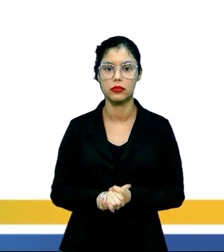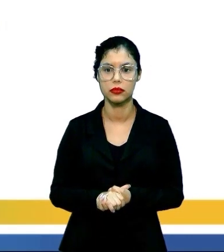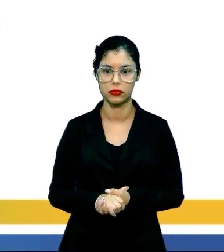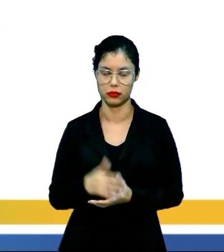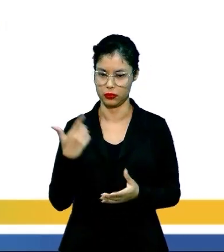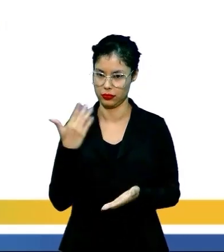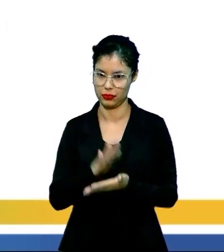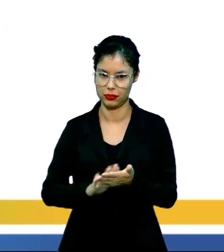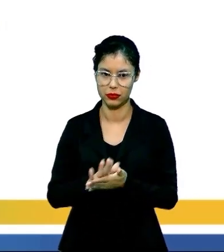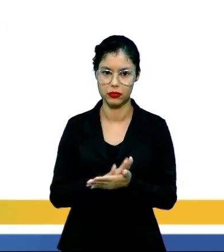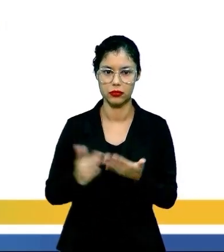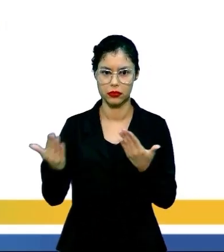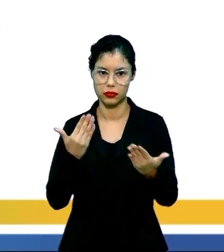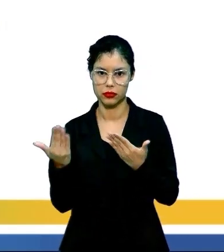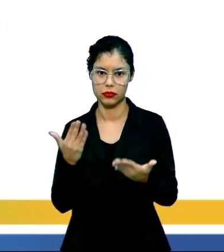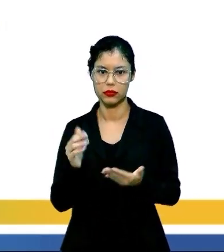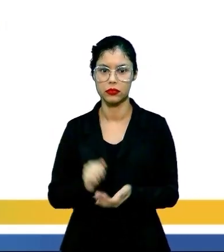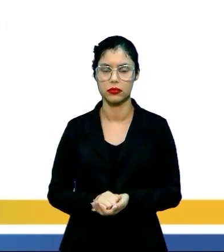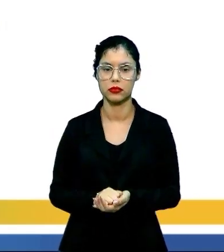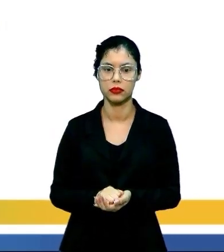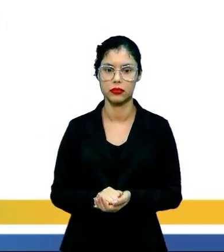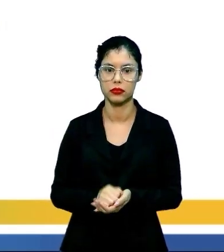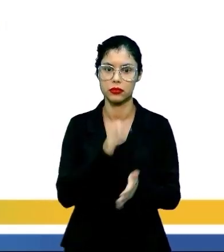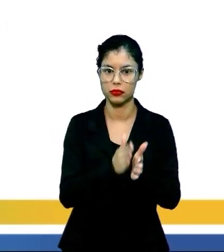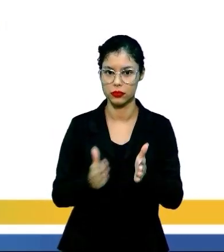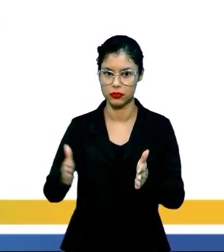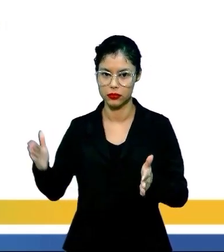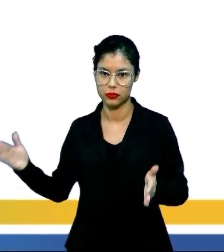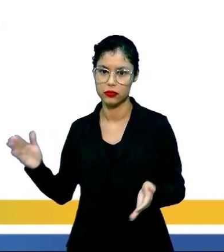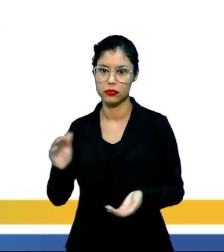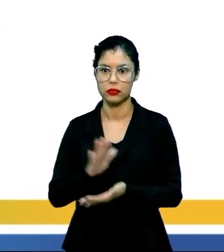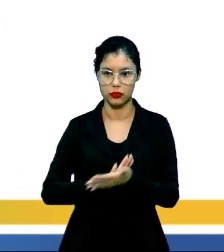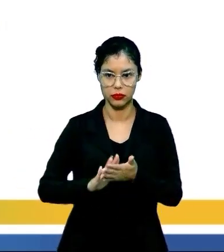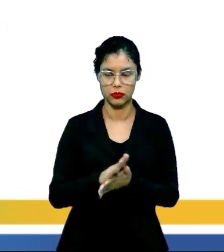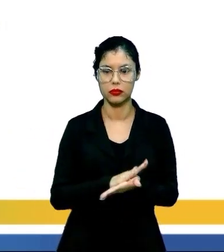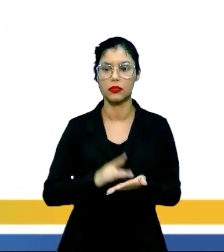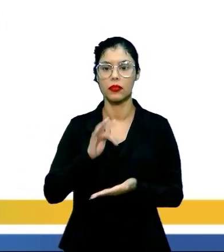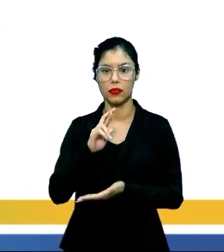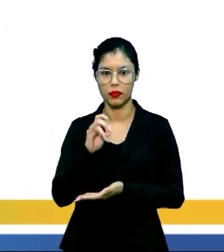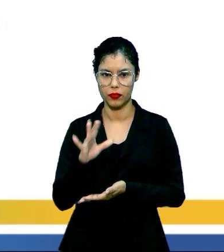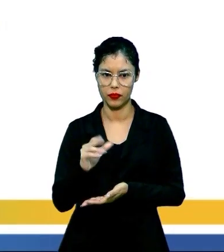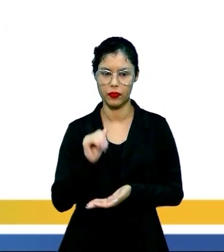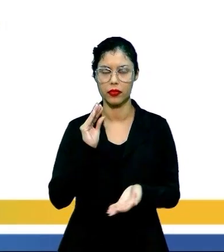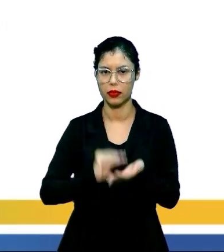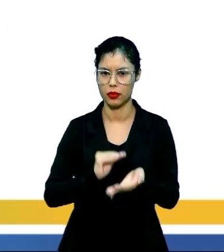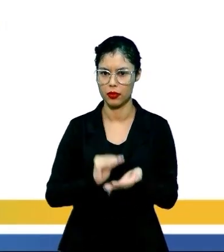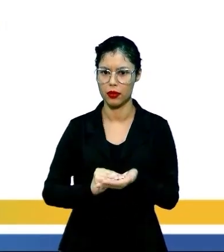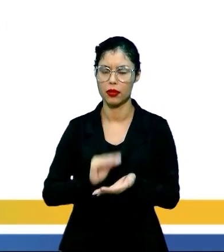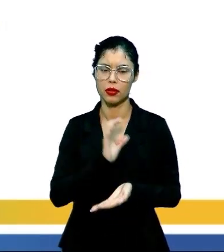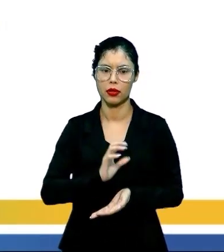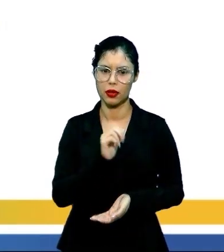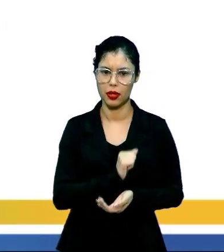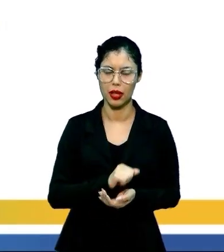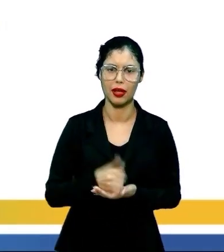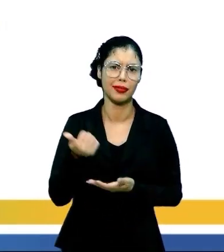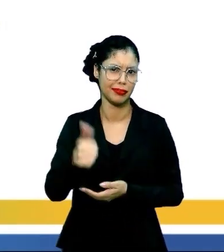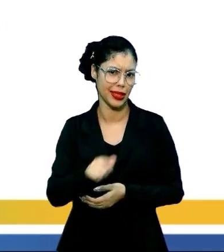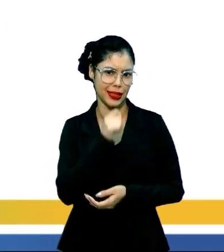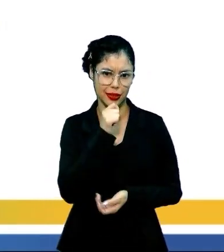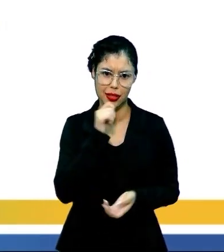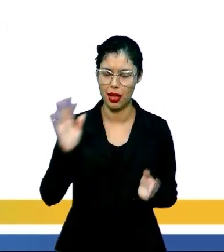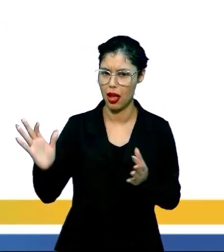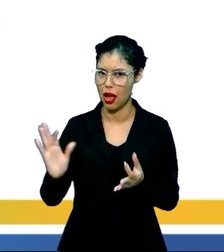não tem nada associado a tarefas degradantes, nem a frustração amorosa, e muito menos a